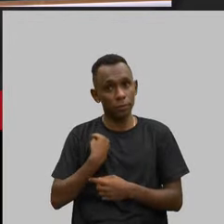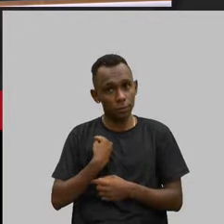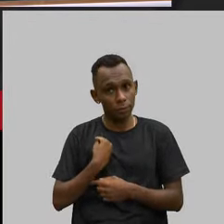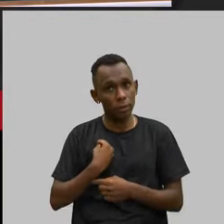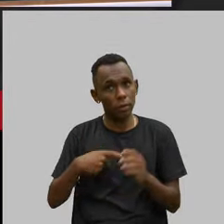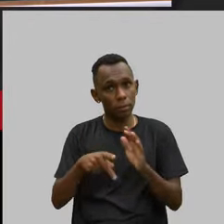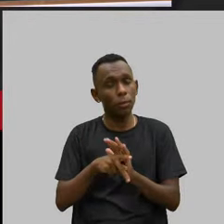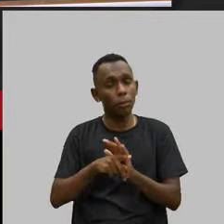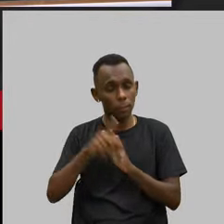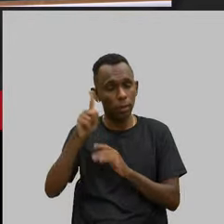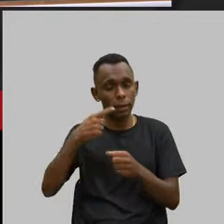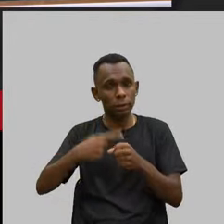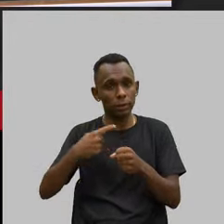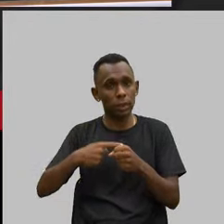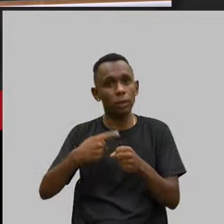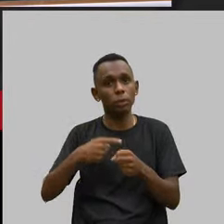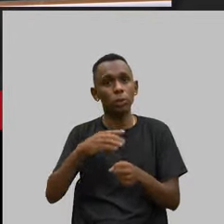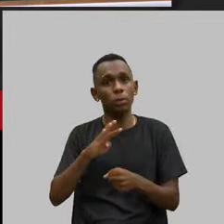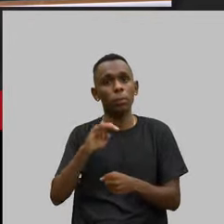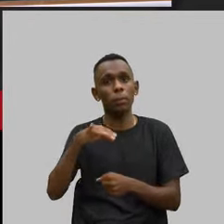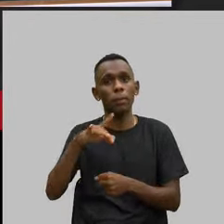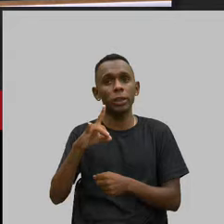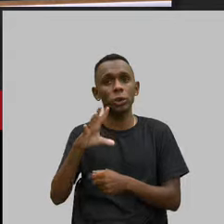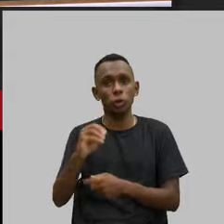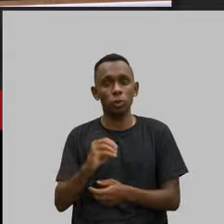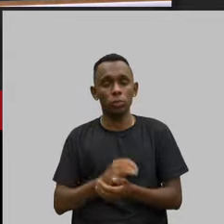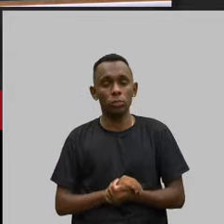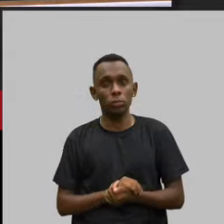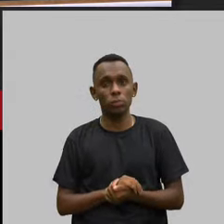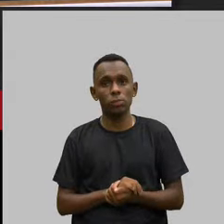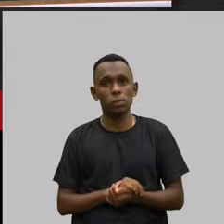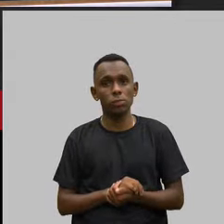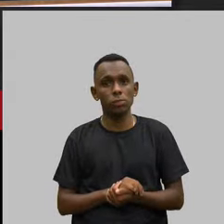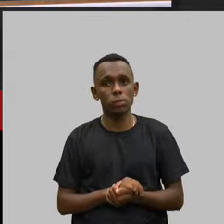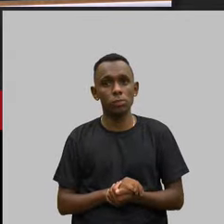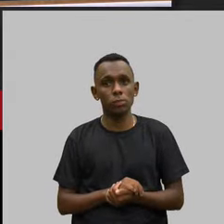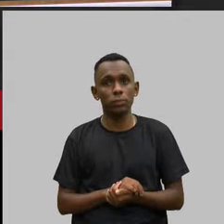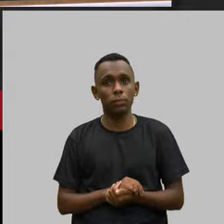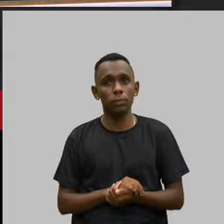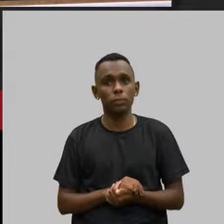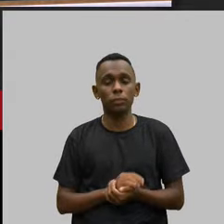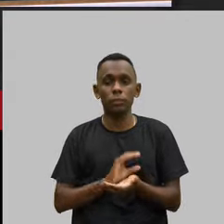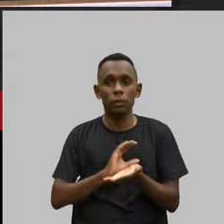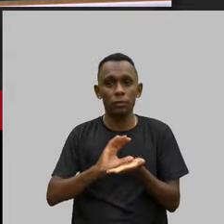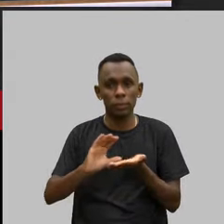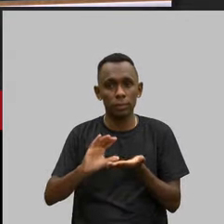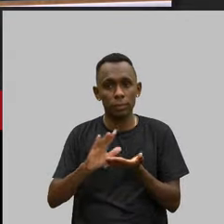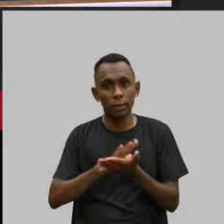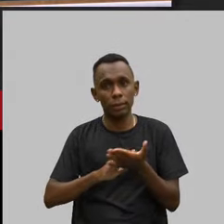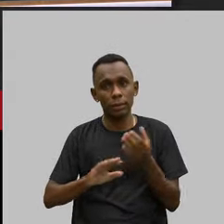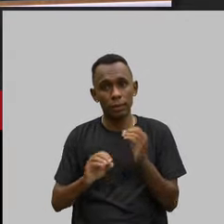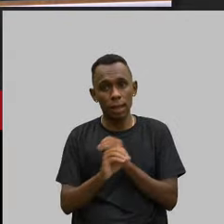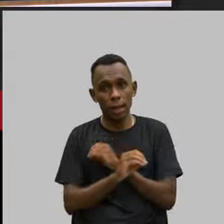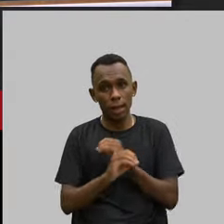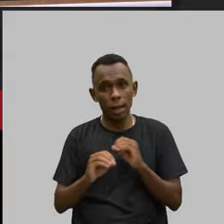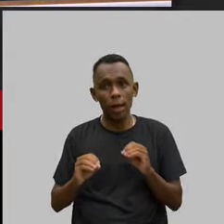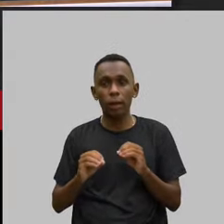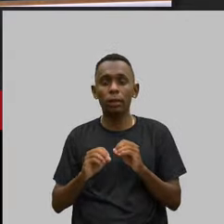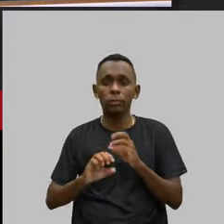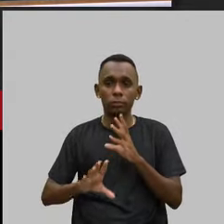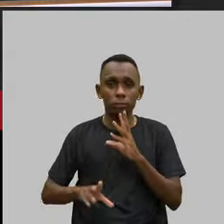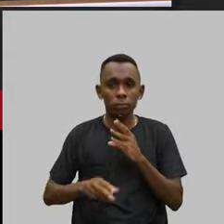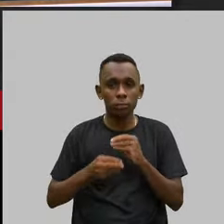Brumadinho eh e aí você não faz investimento não faz